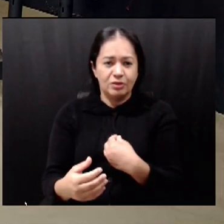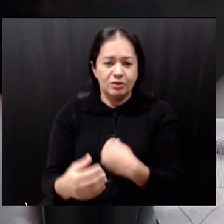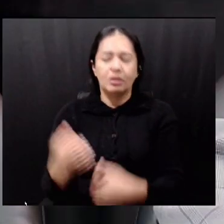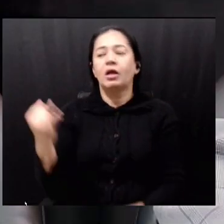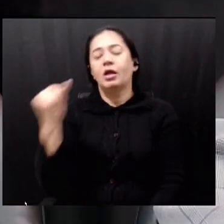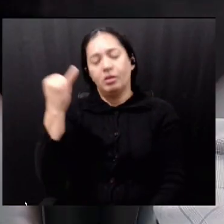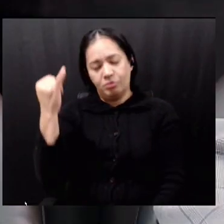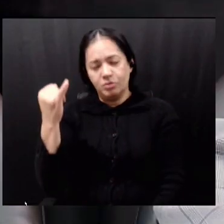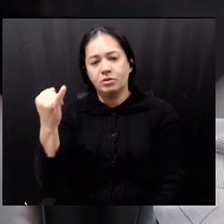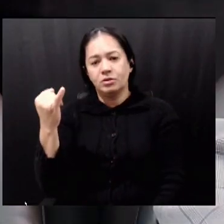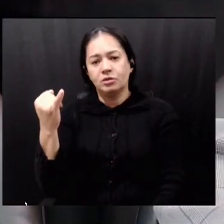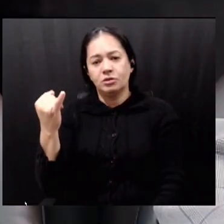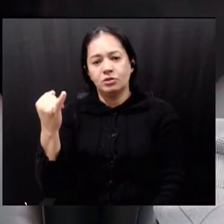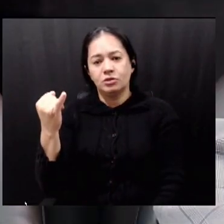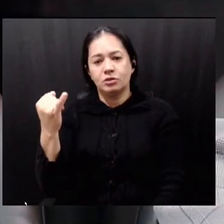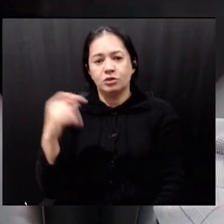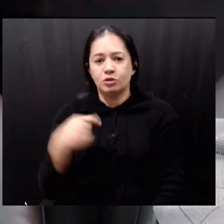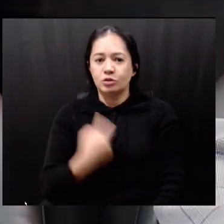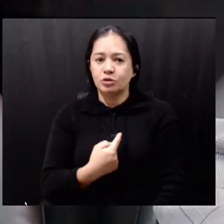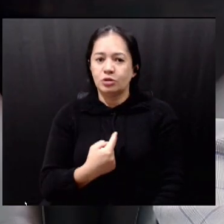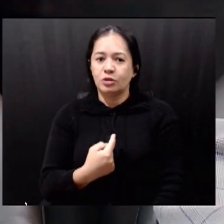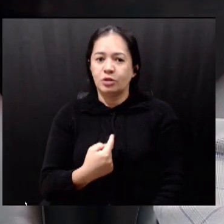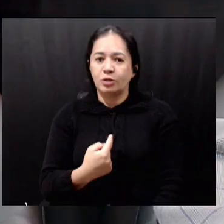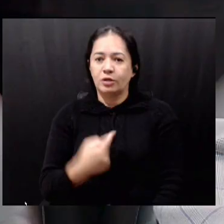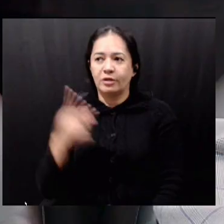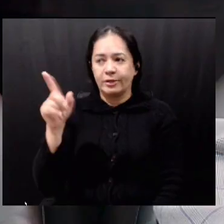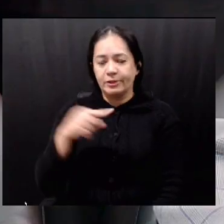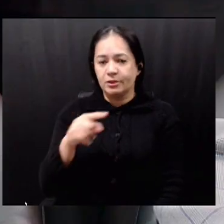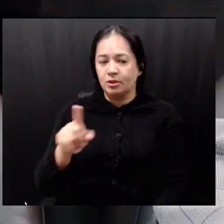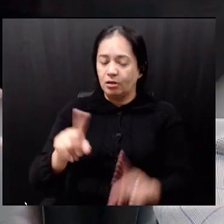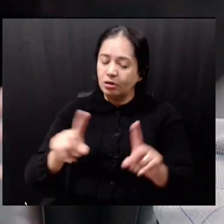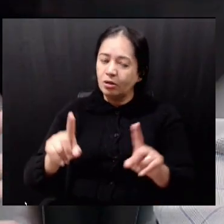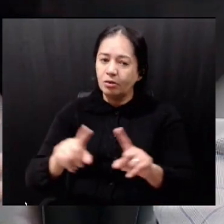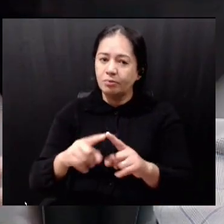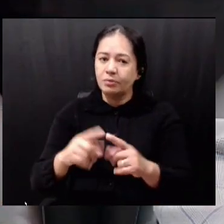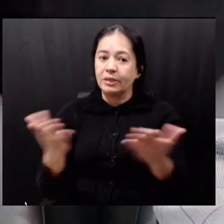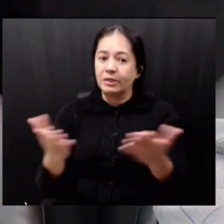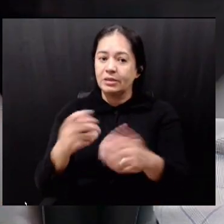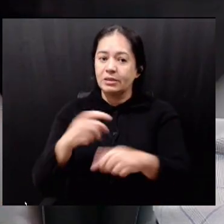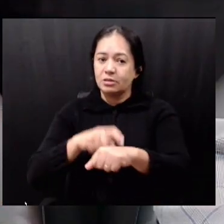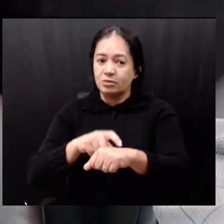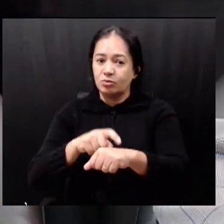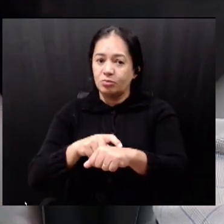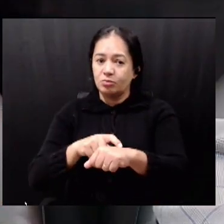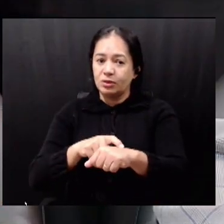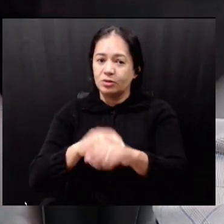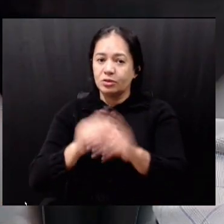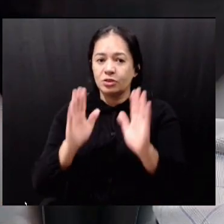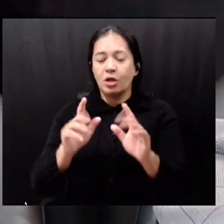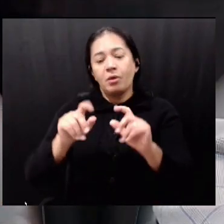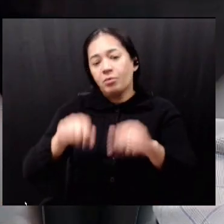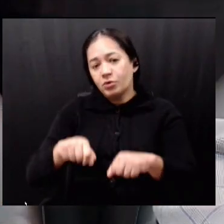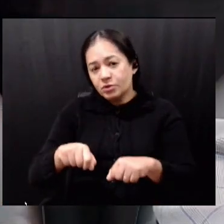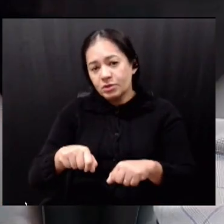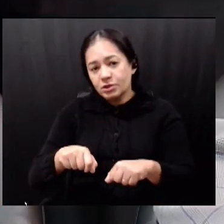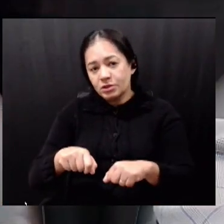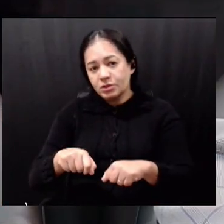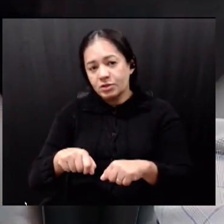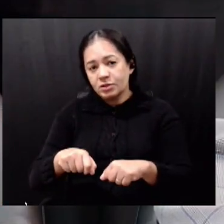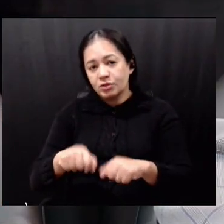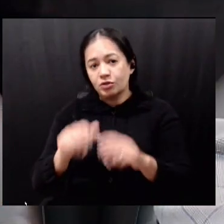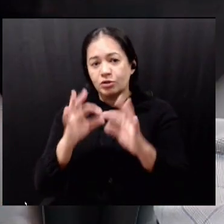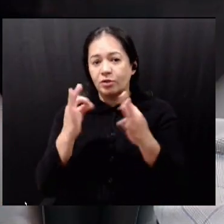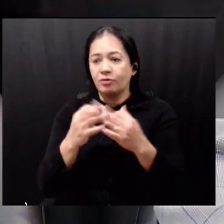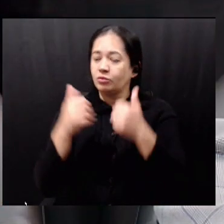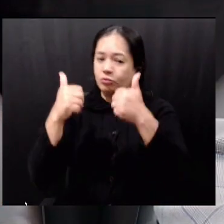tá? A gente não pode invalidar também esse momento que é o que tá sendo possível ali naquele momento daquela família. E tá tudo bem,